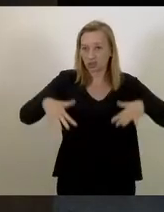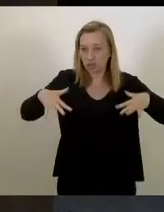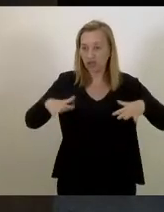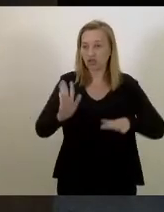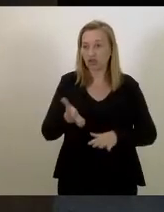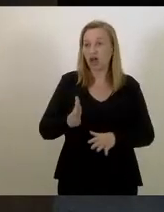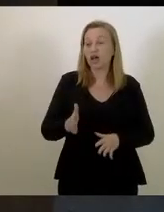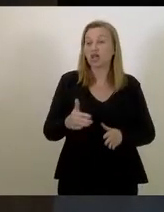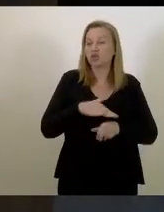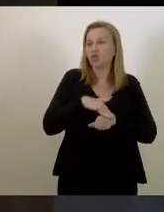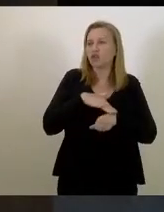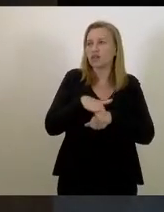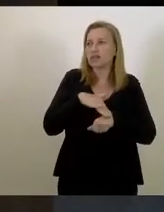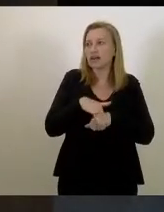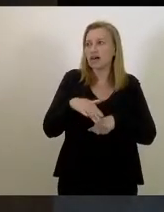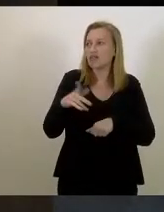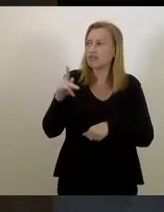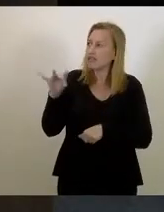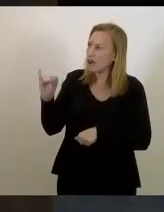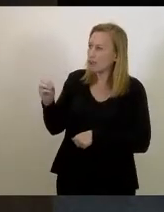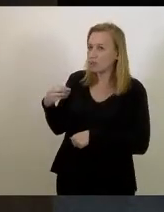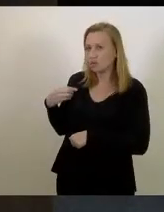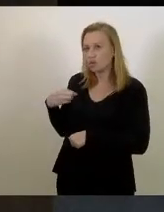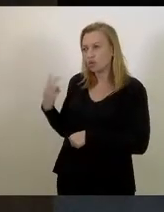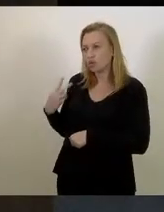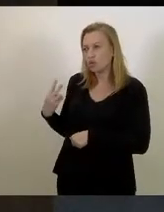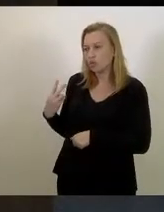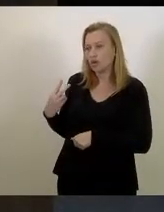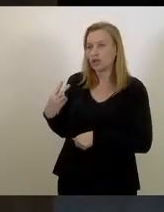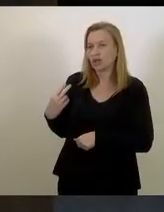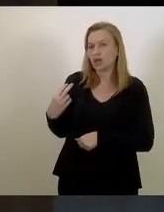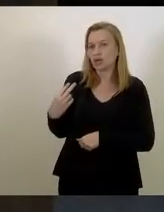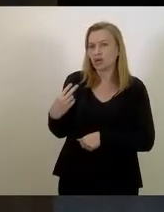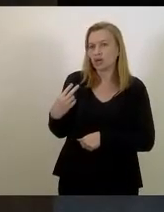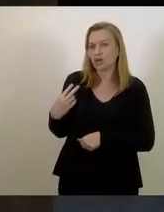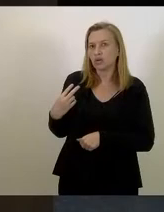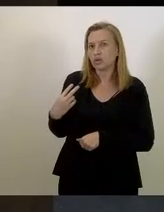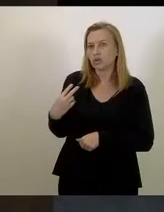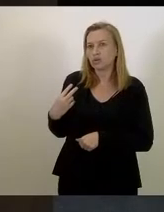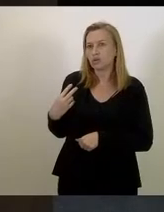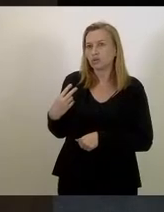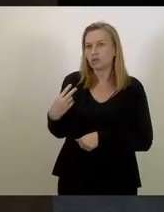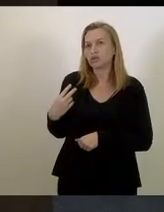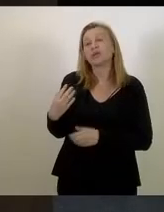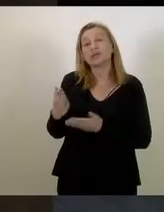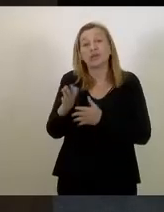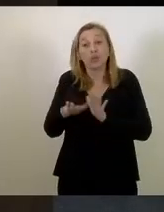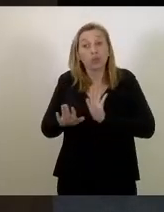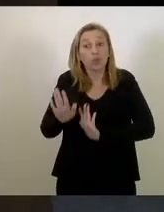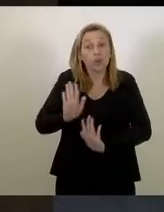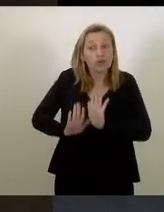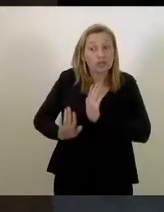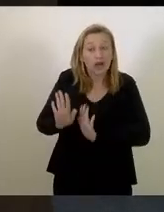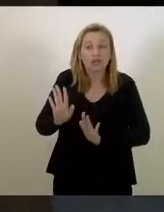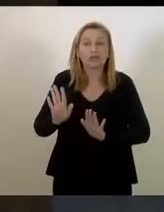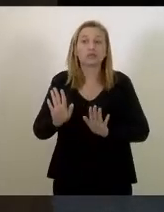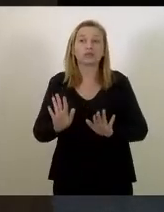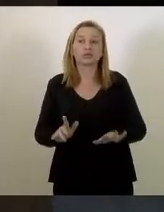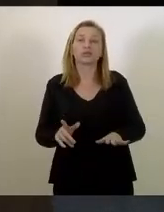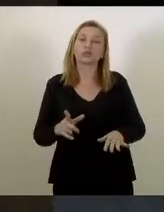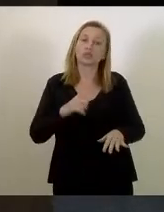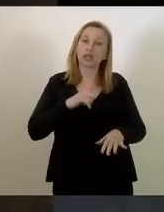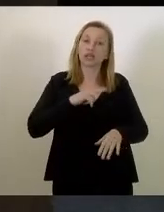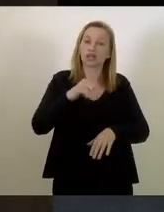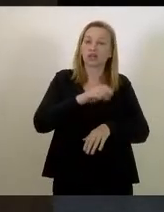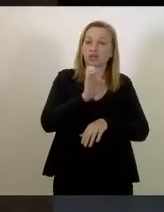mas conversávamos Flávio assim em off temos que tomar certo cuidado porque assim embora nós tenhamos no Rio de